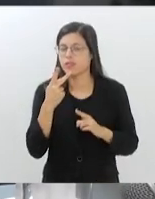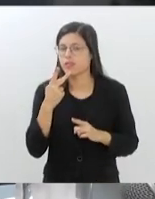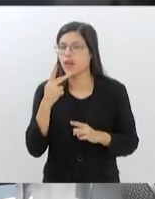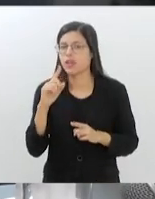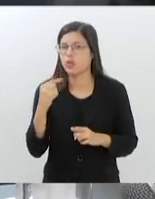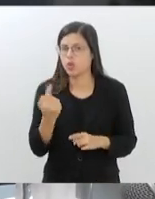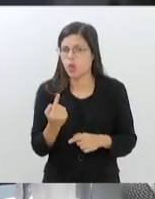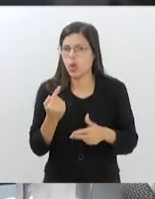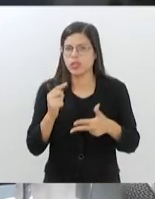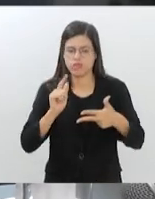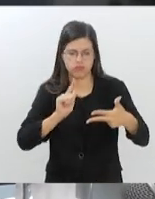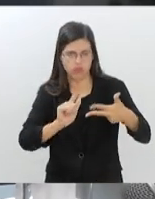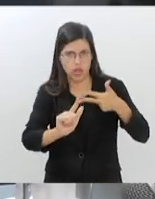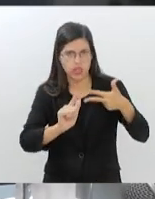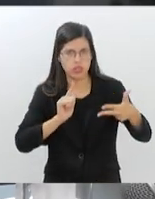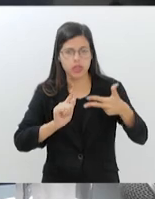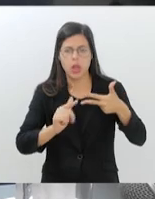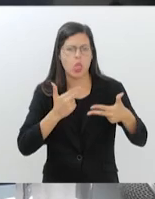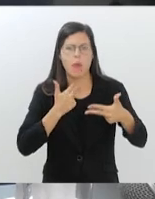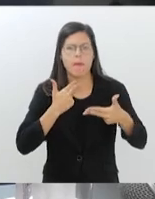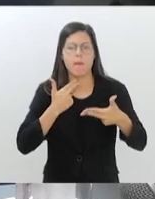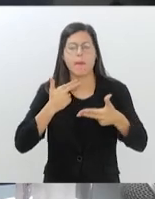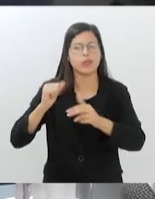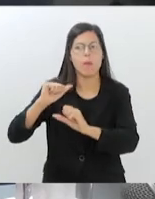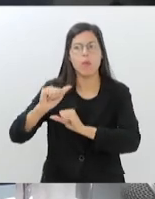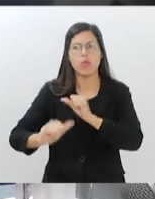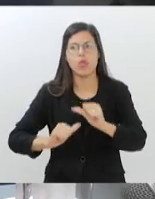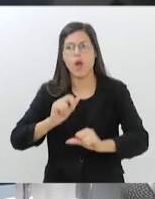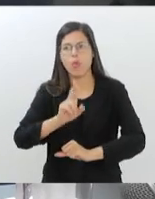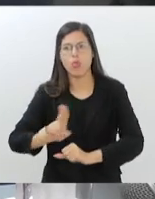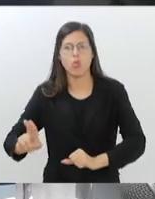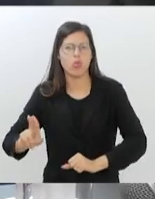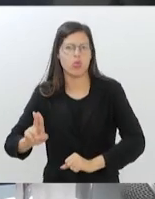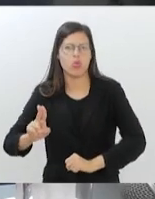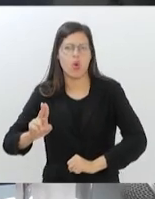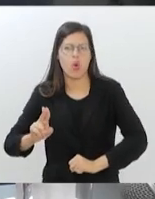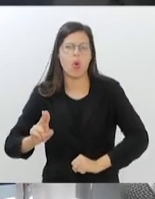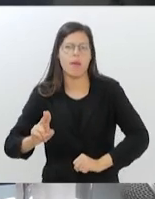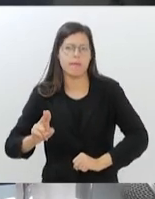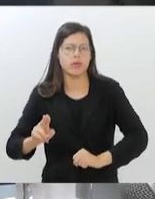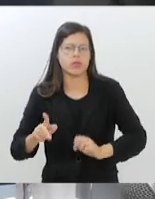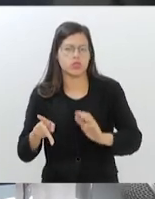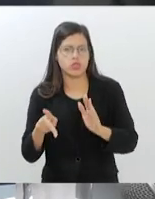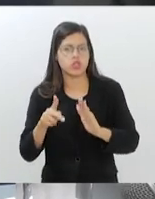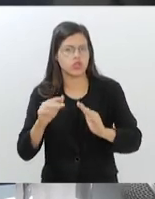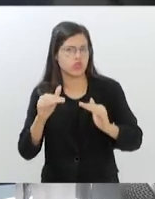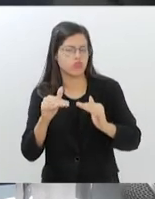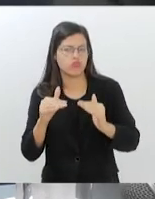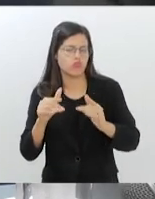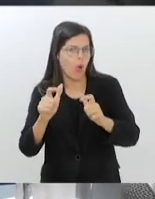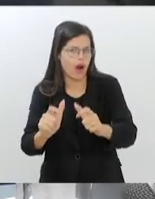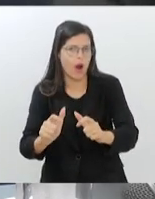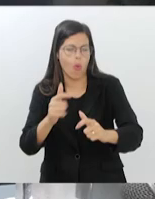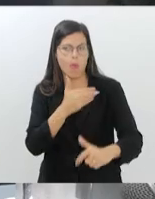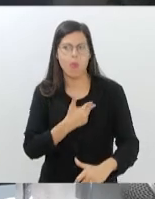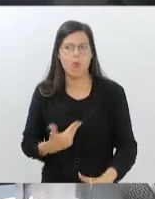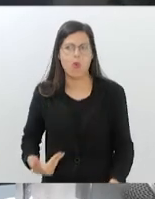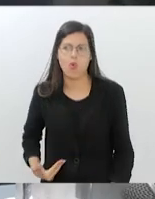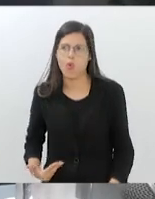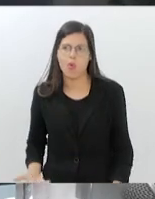legislativo não pode mudar o nome de um equipamento público aí é é afrontar a nossa capacidade